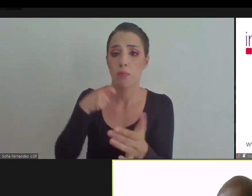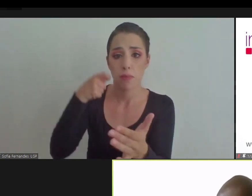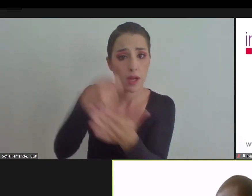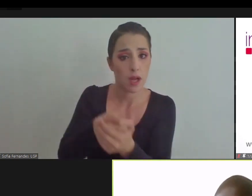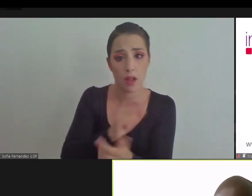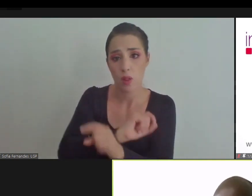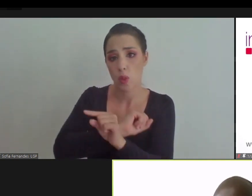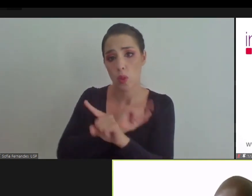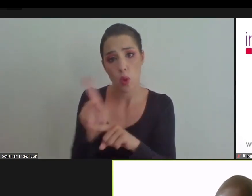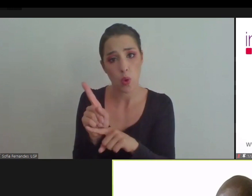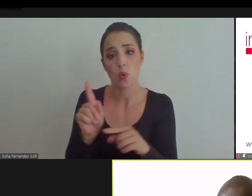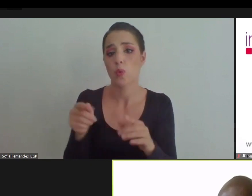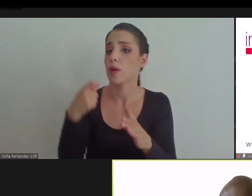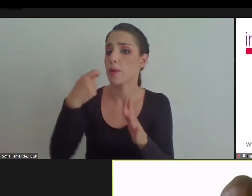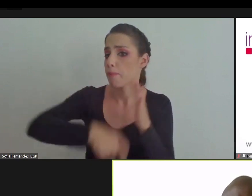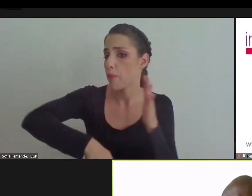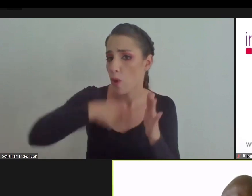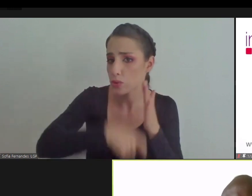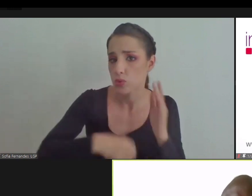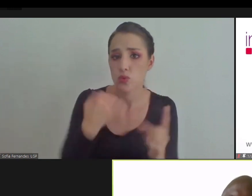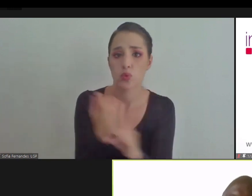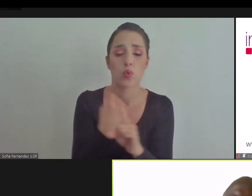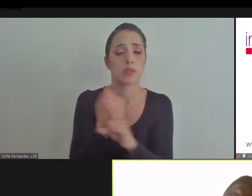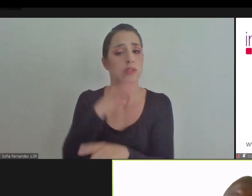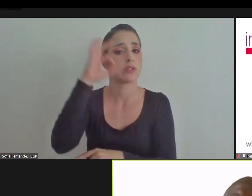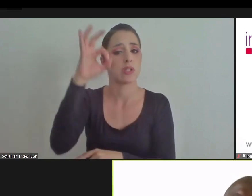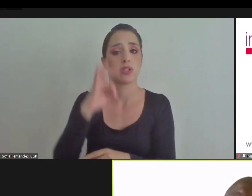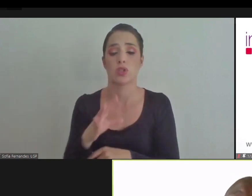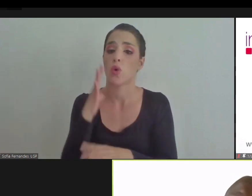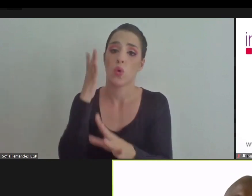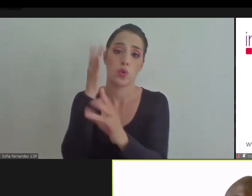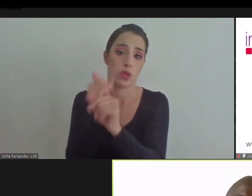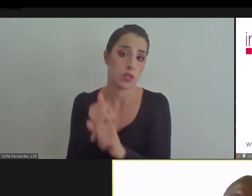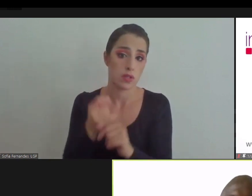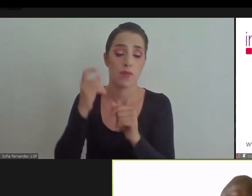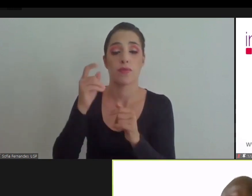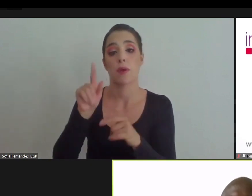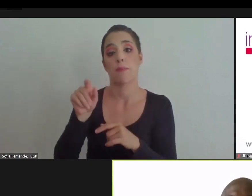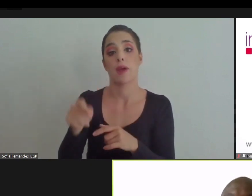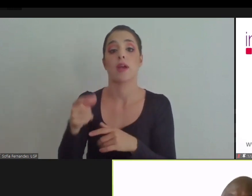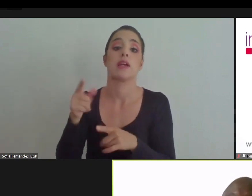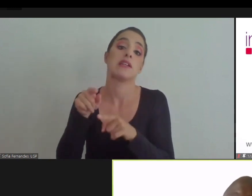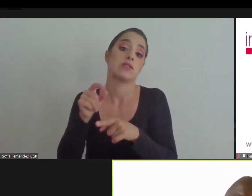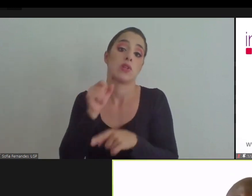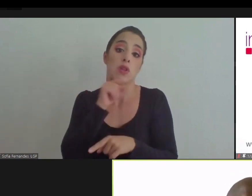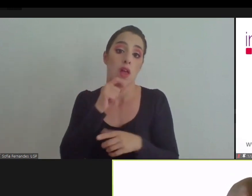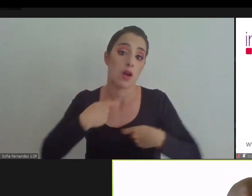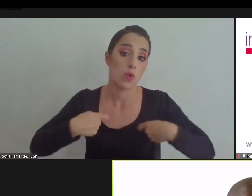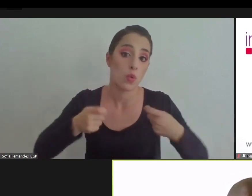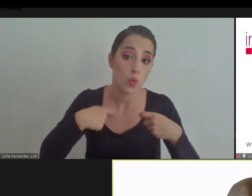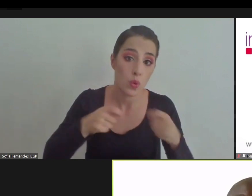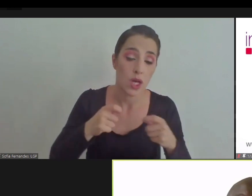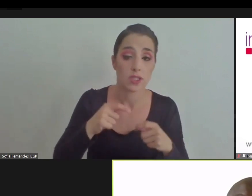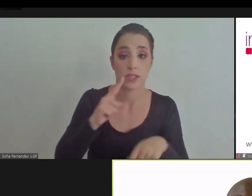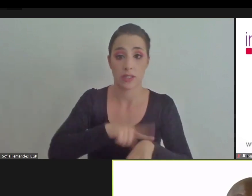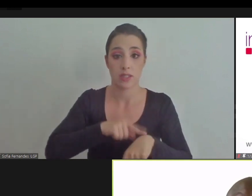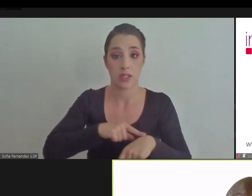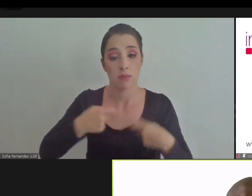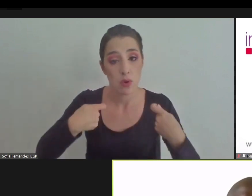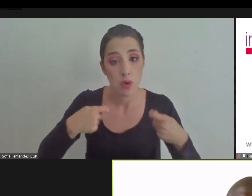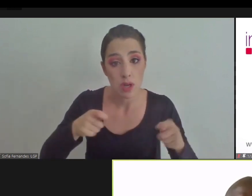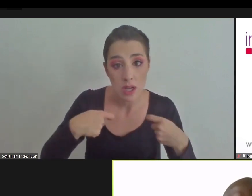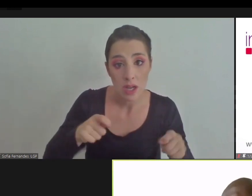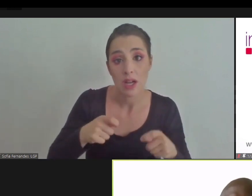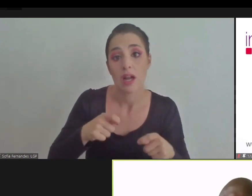impostos autárquicos e outras taxas virtualmente. Isto reduz os custos, reduz não só os custos, mas também